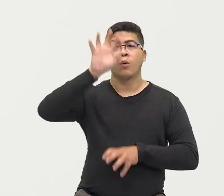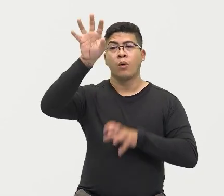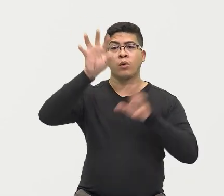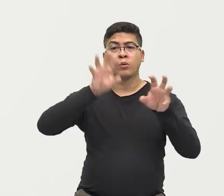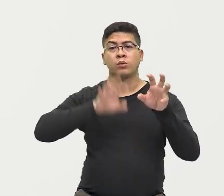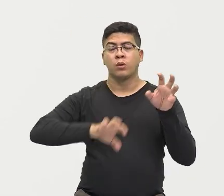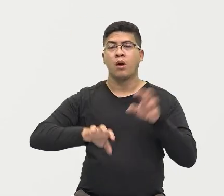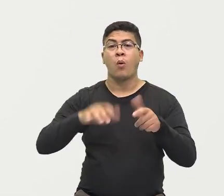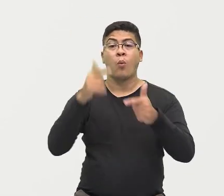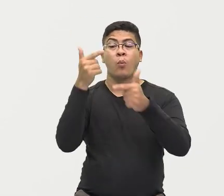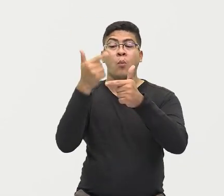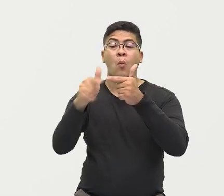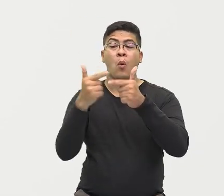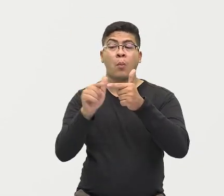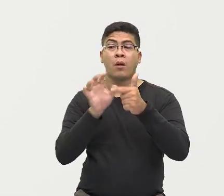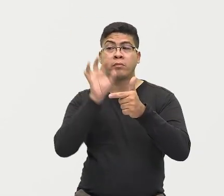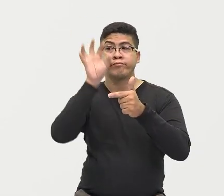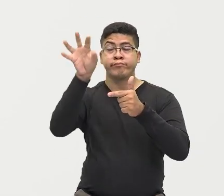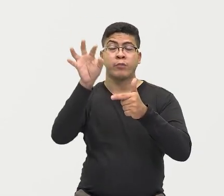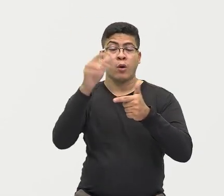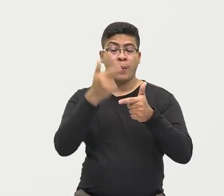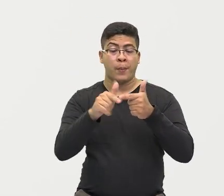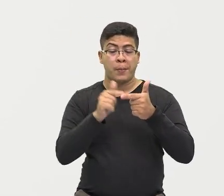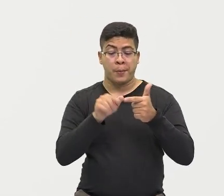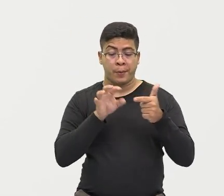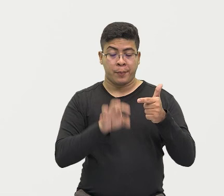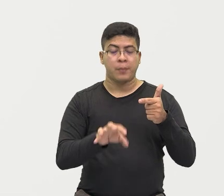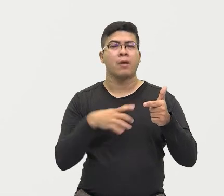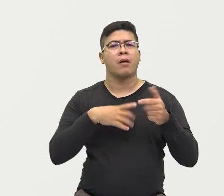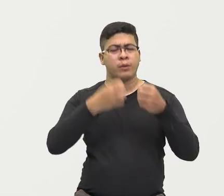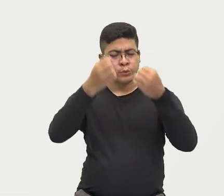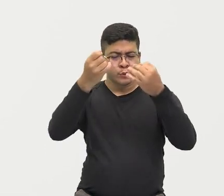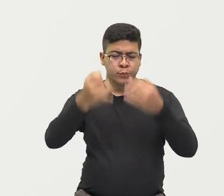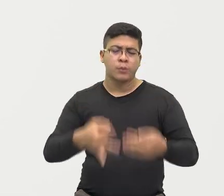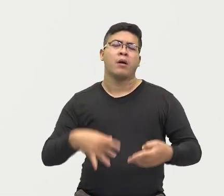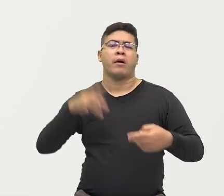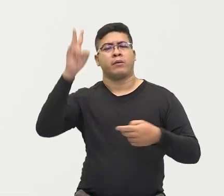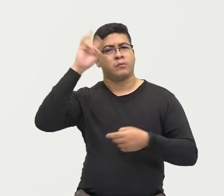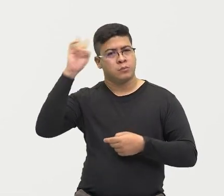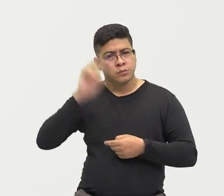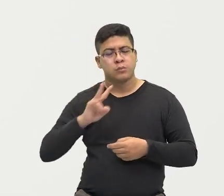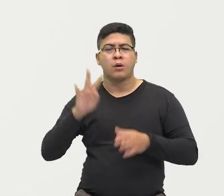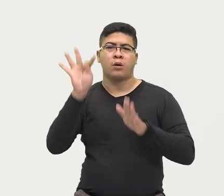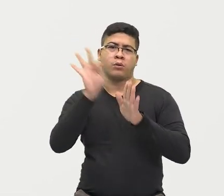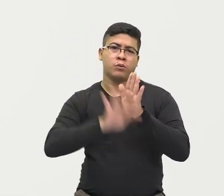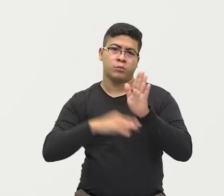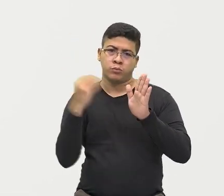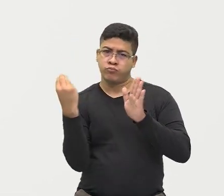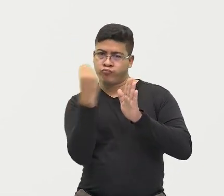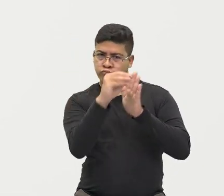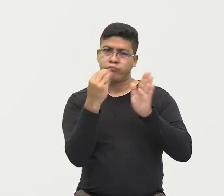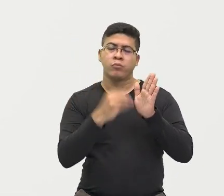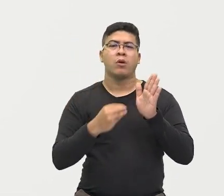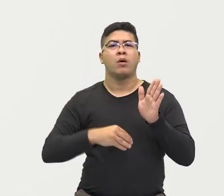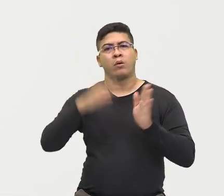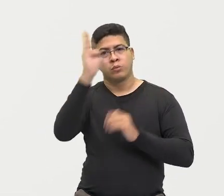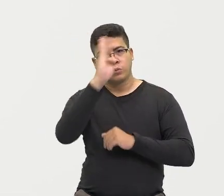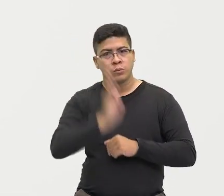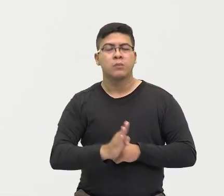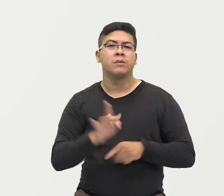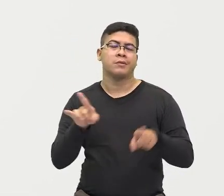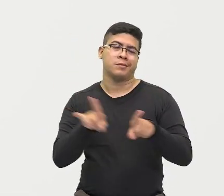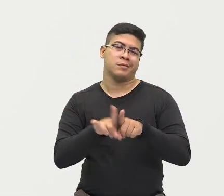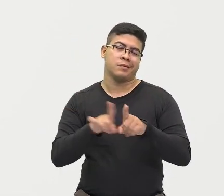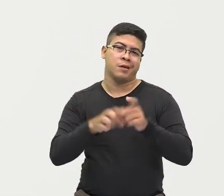sobre problemas nacionais. Foi o que nós notamos aí nesses trechos que nós apresentamos. Falamos